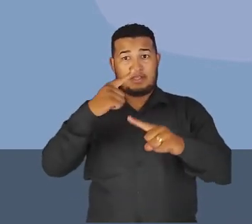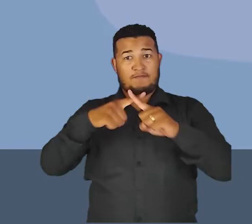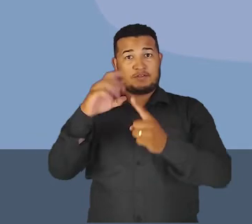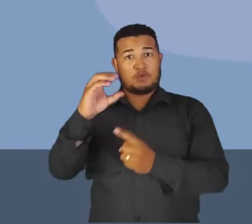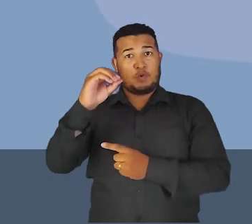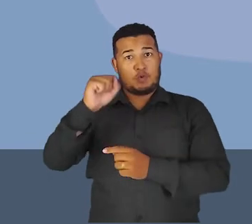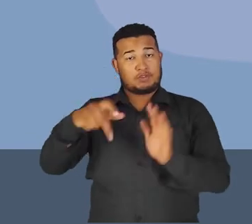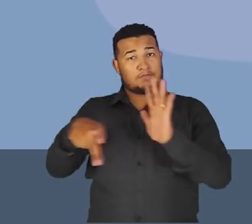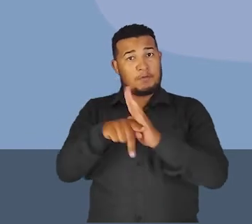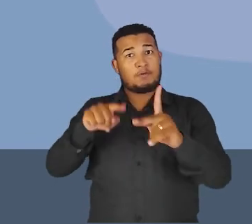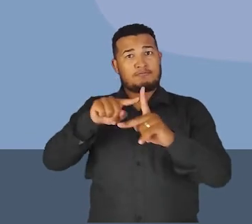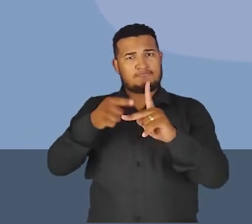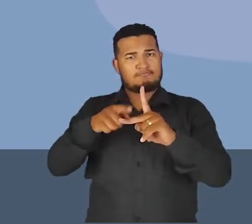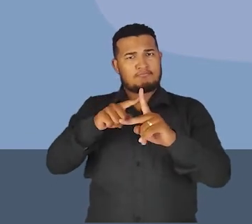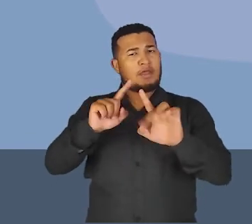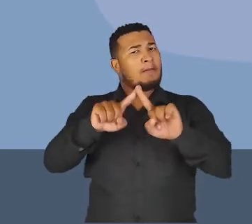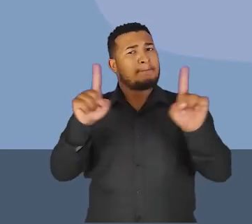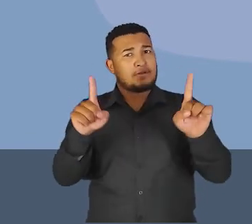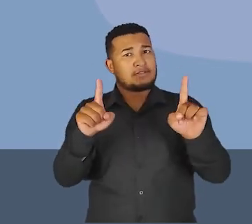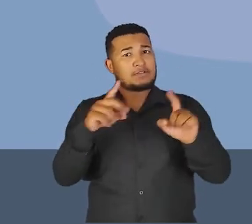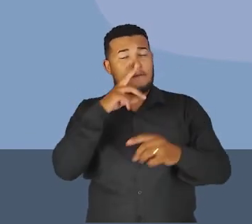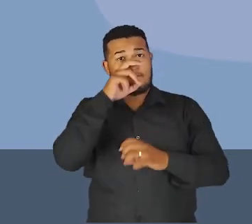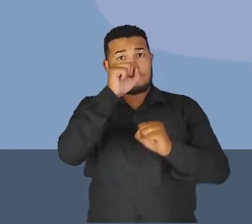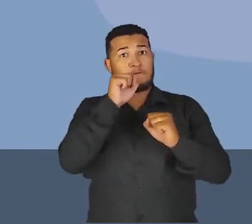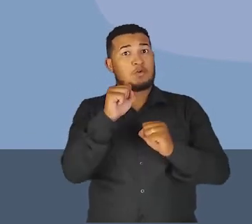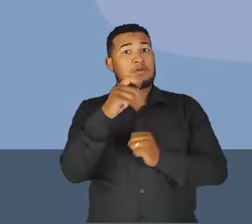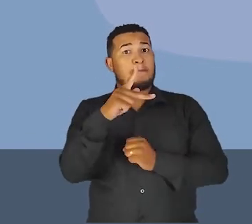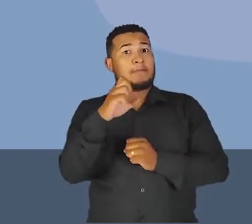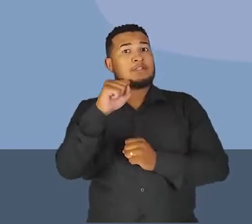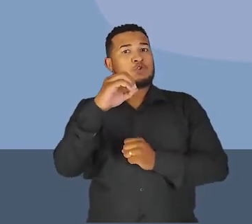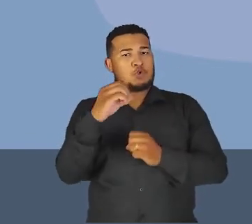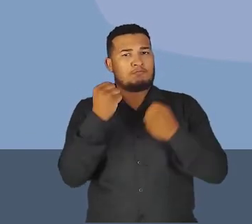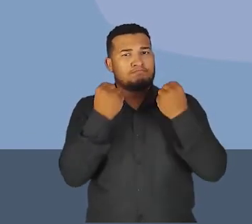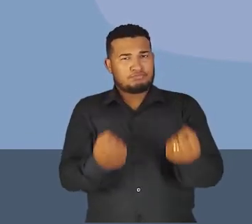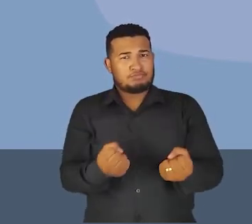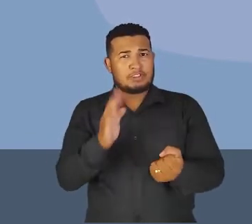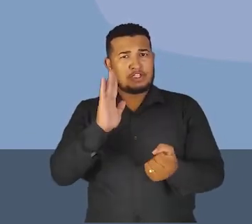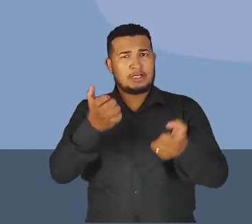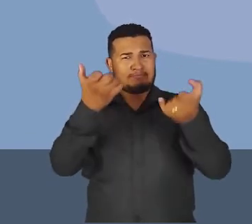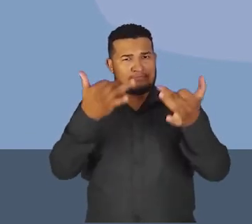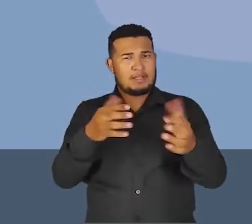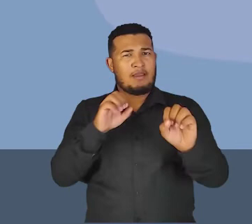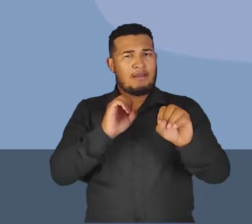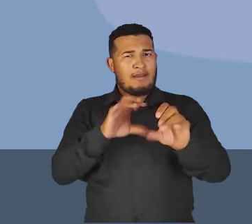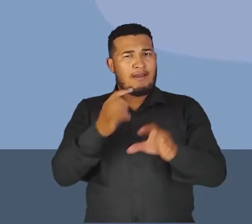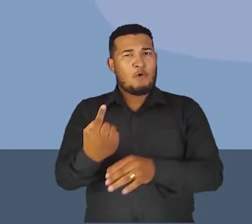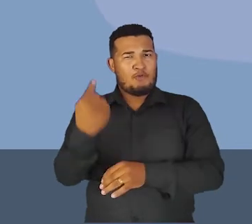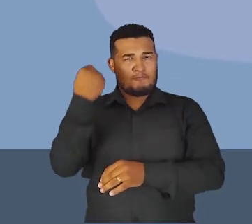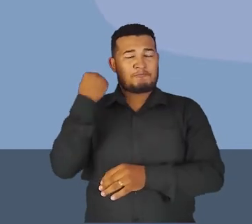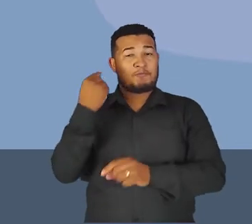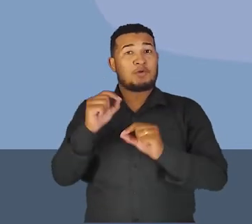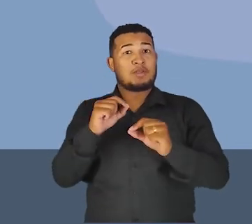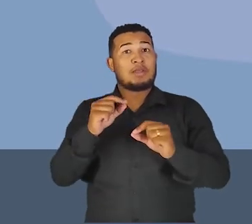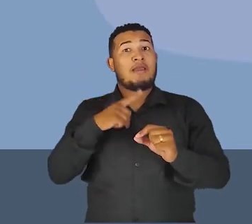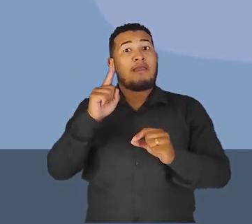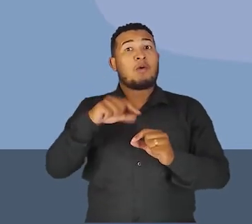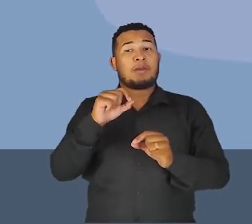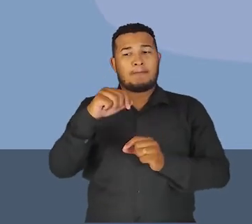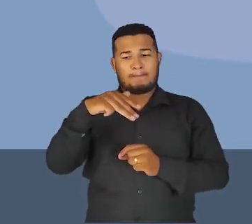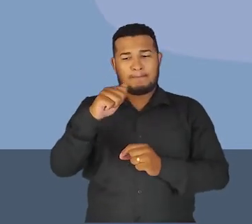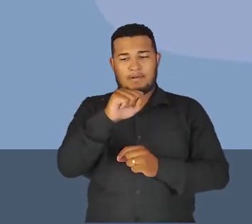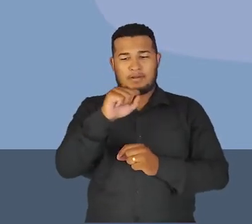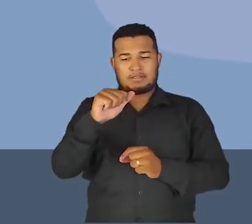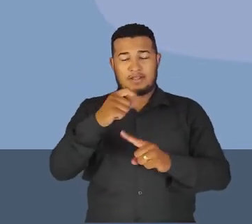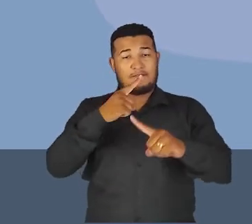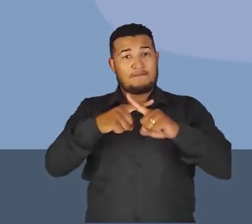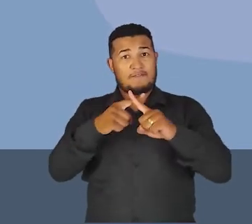do ângulo. Só que a força-peso, nós mencionamos em aulas anteriores que o seu módulo é a massa